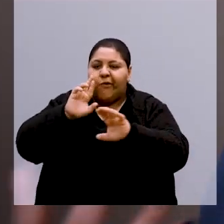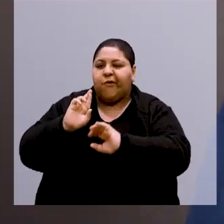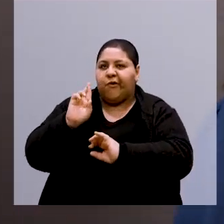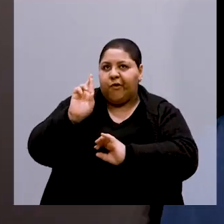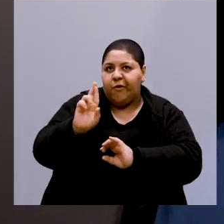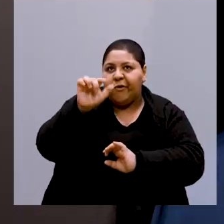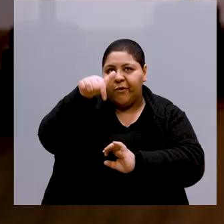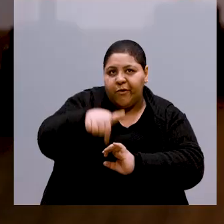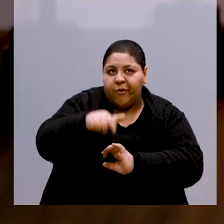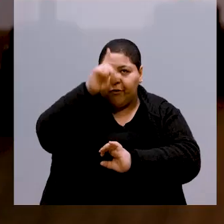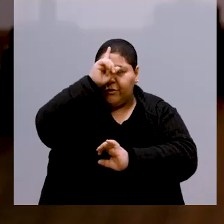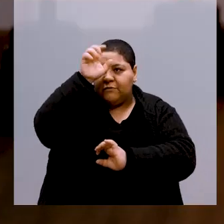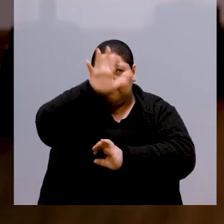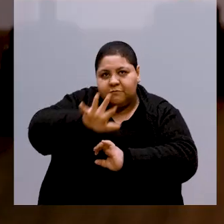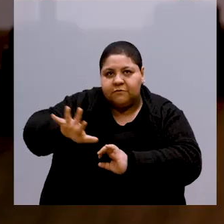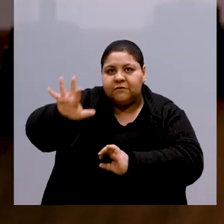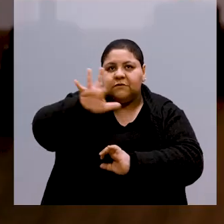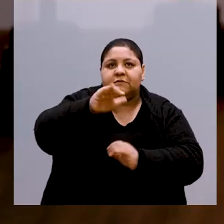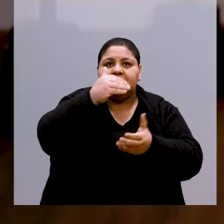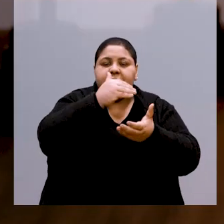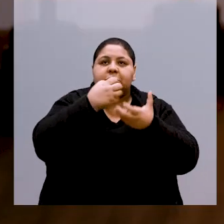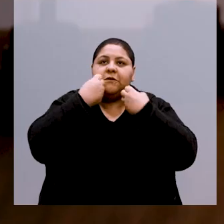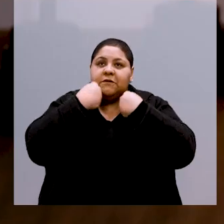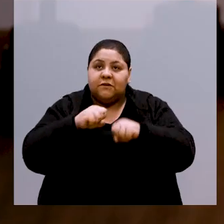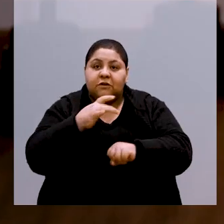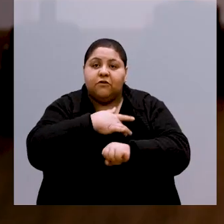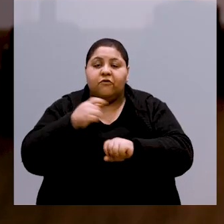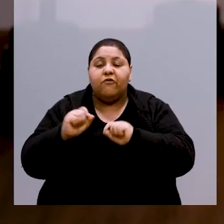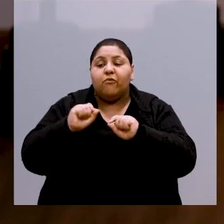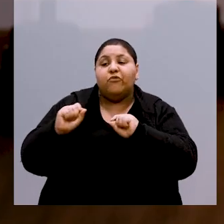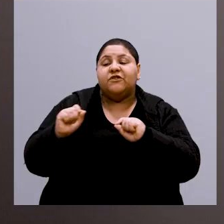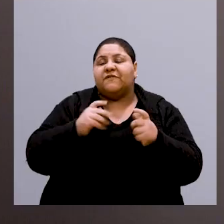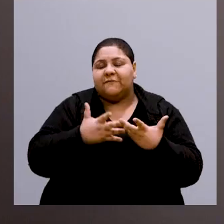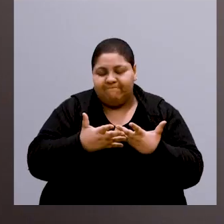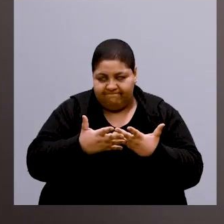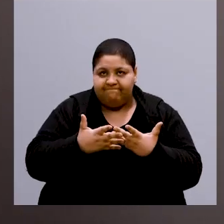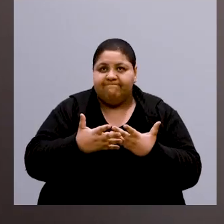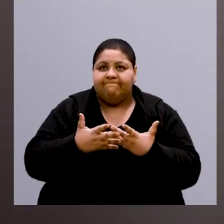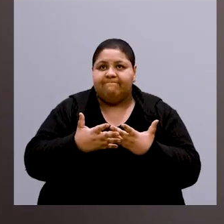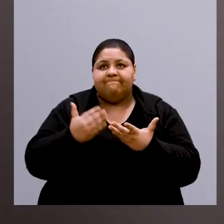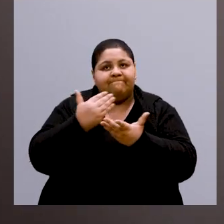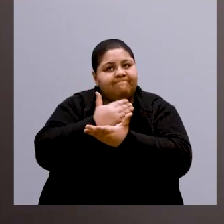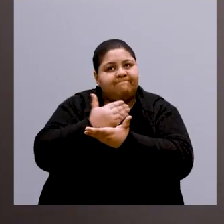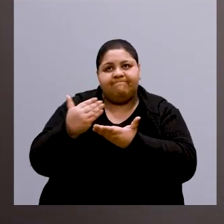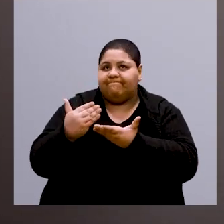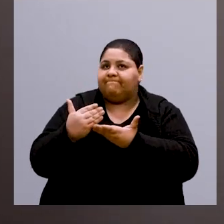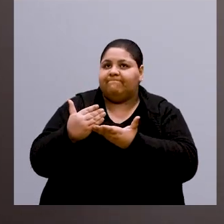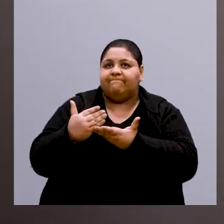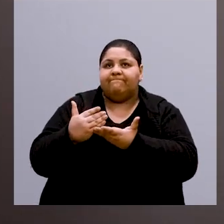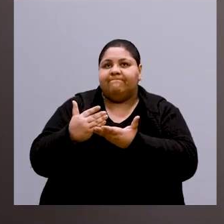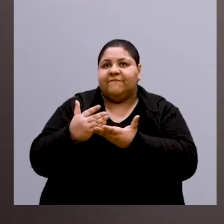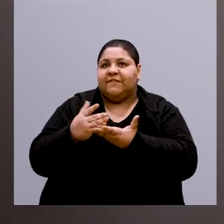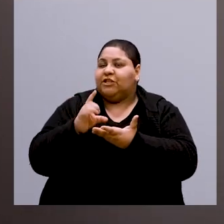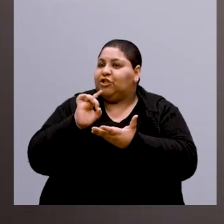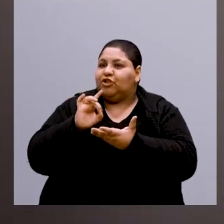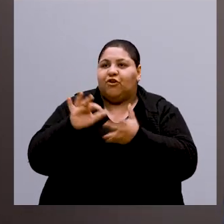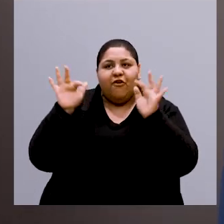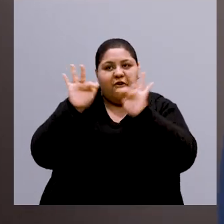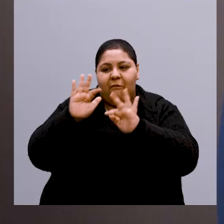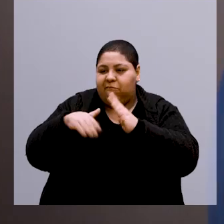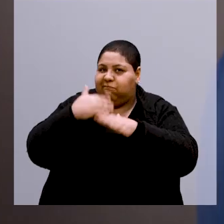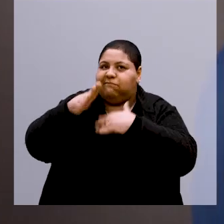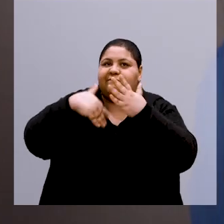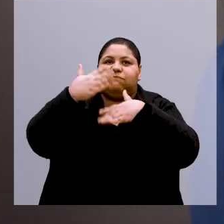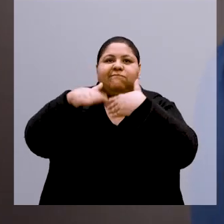online com representantes aqui do Hospital Geral, com a Secretaria de Saúde, para ver o que a gente podia fazer. E a partir daí, felizmente, foi